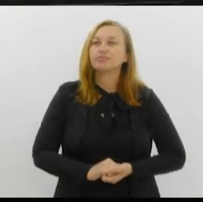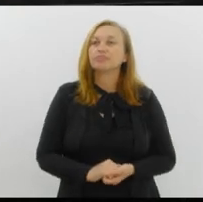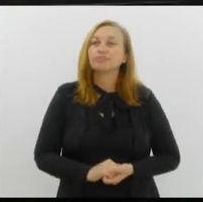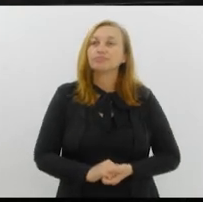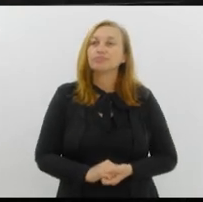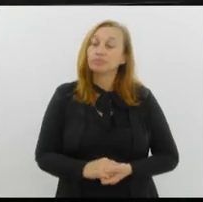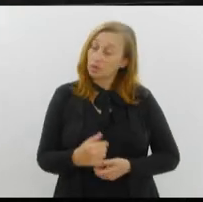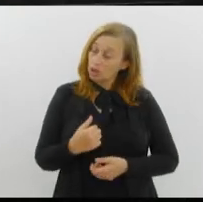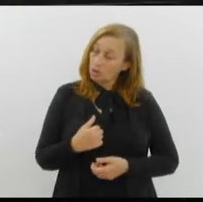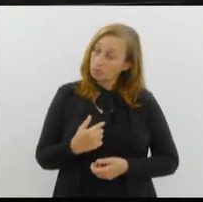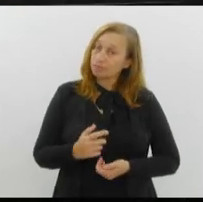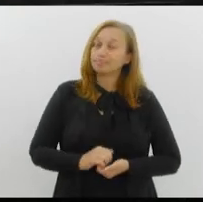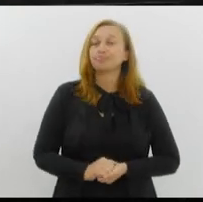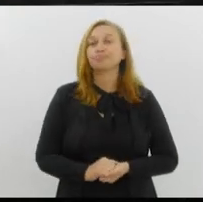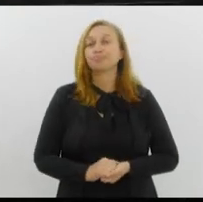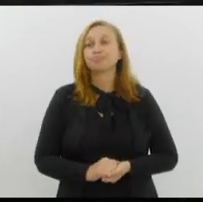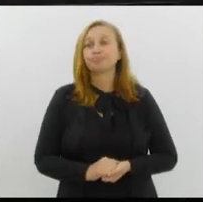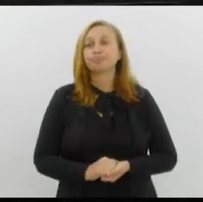e eu.